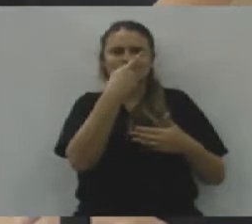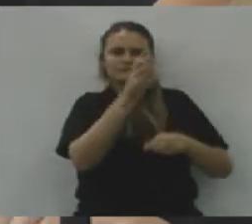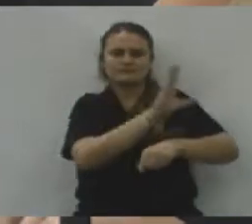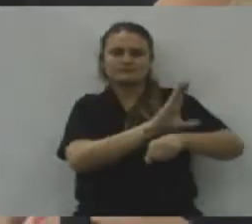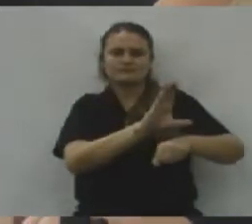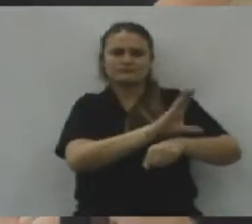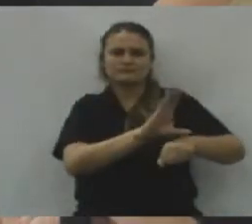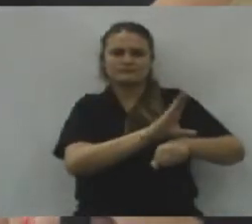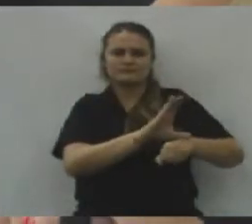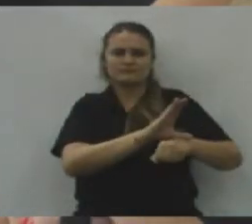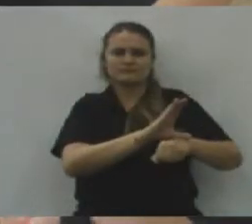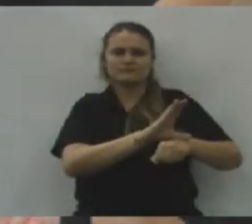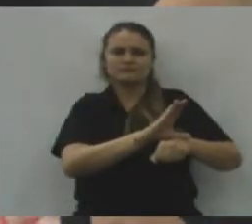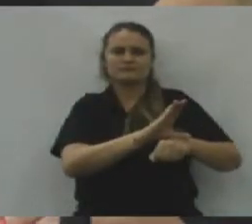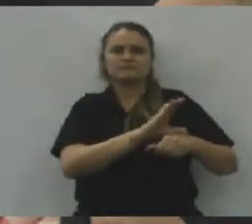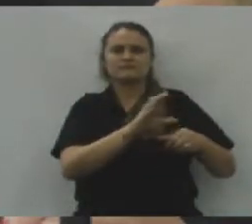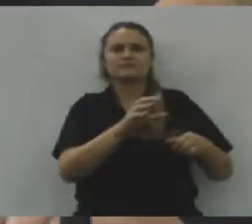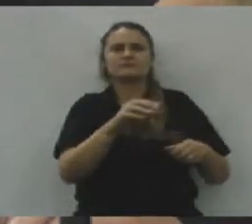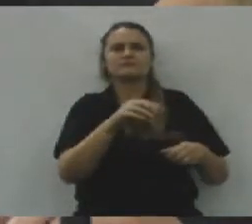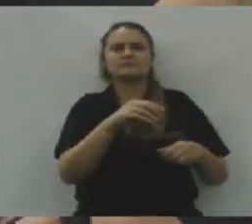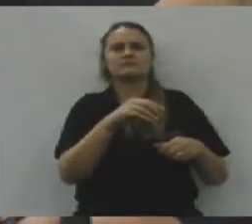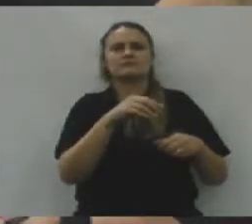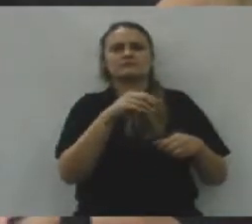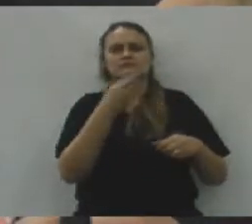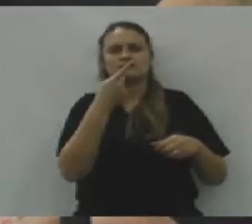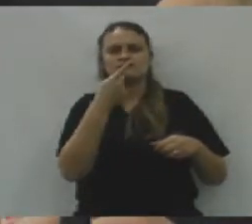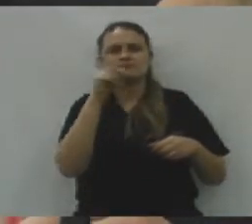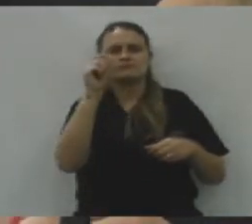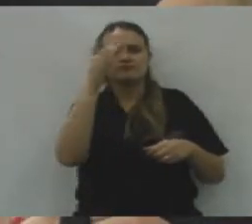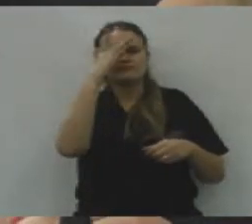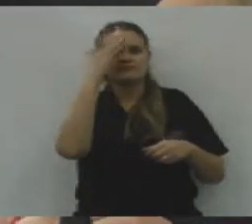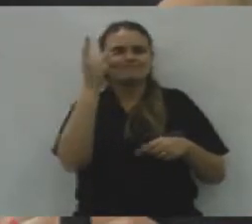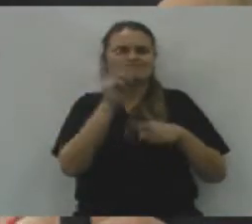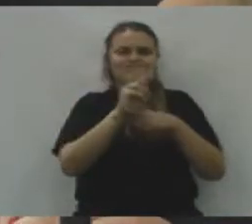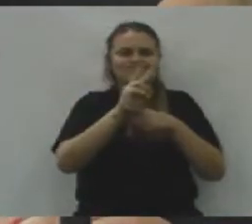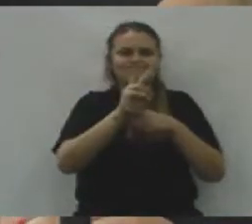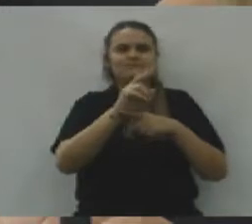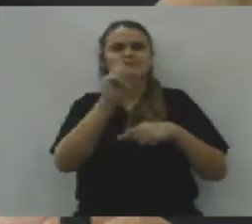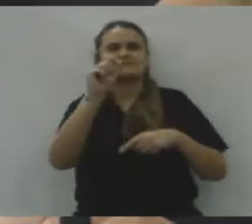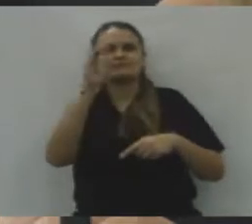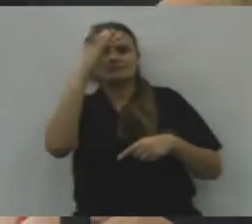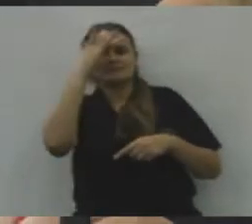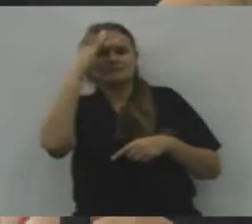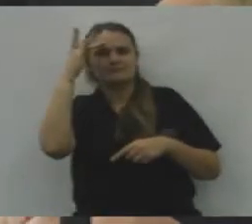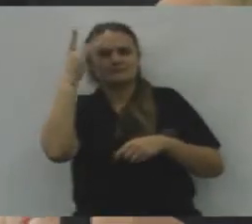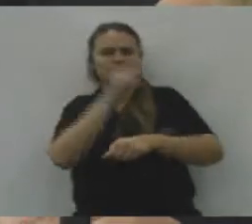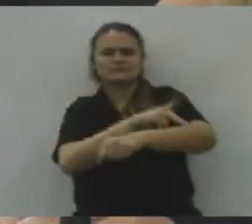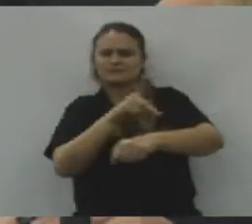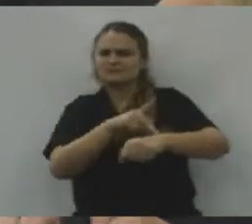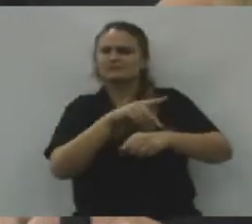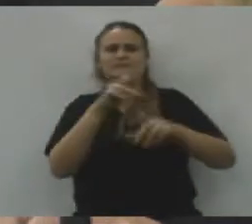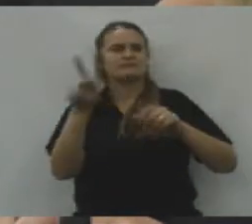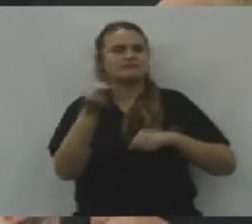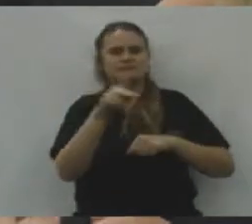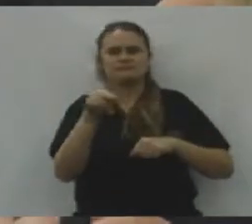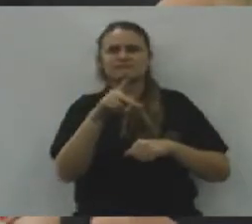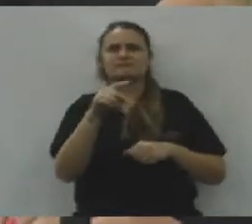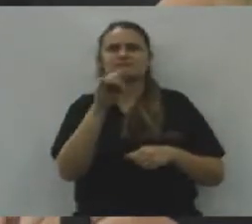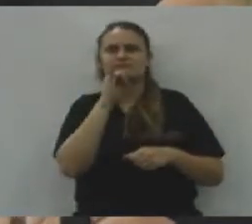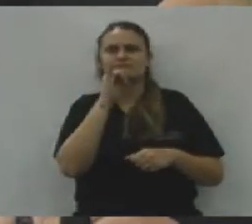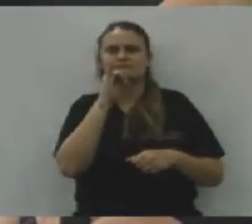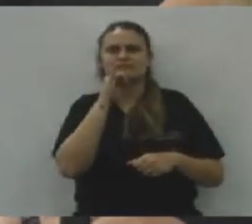uma capacitação completa para que um educador, um supervisor de escola, um inspetor de aluno se capacite, no máximo em meio